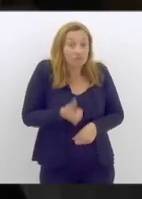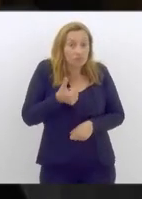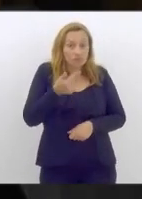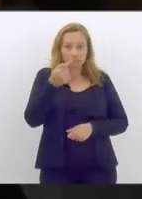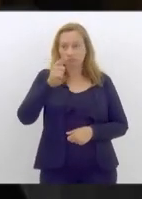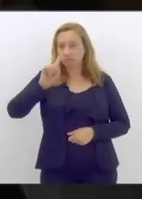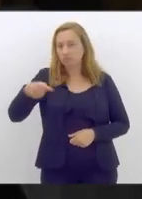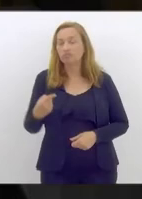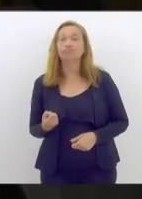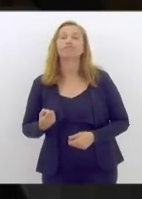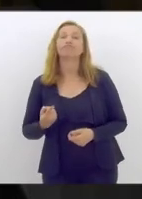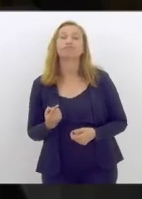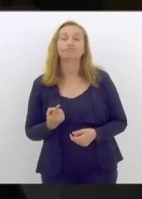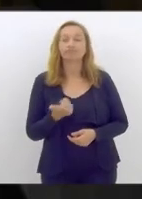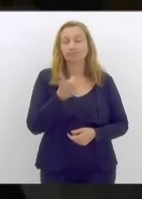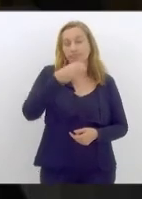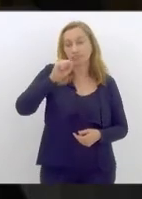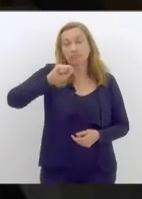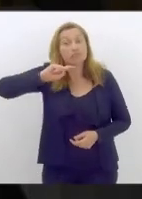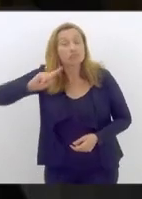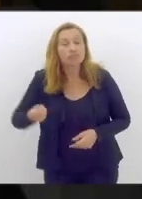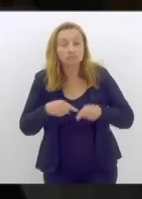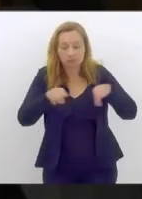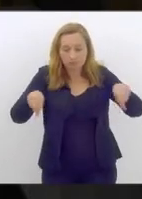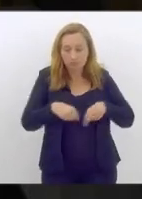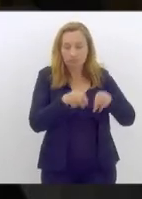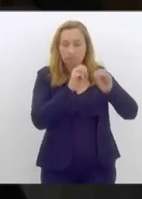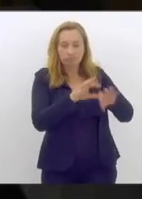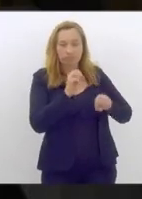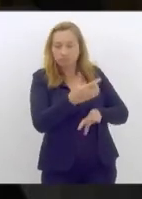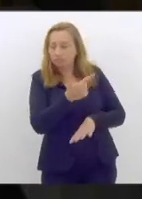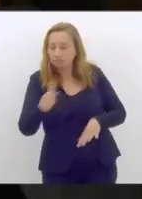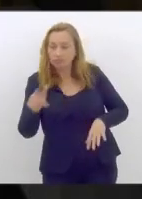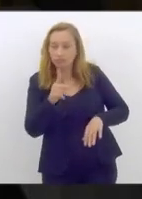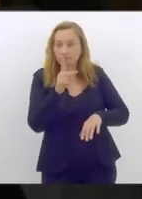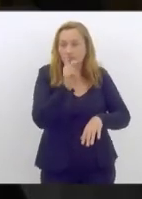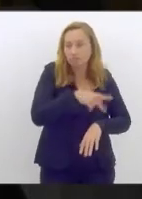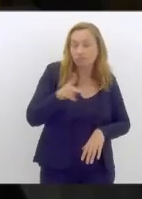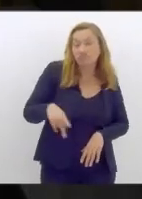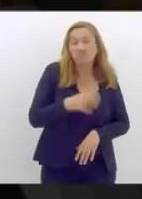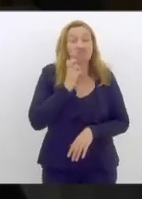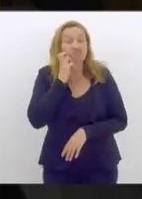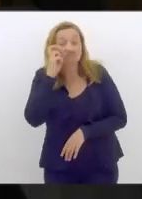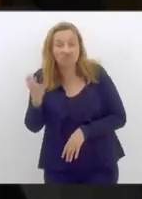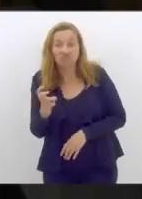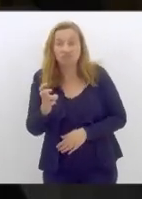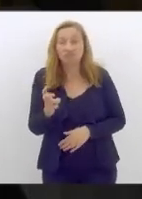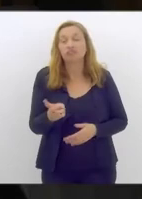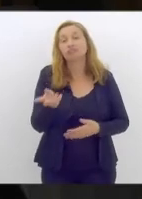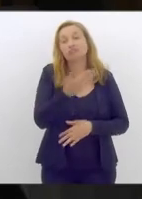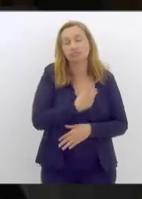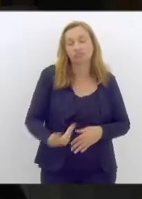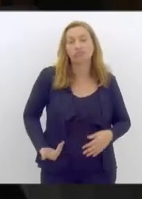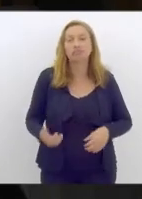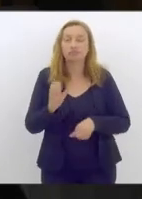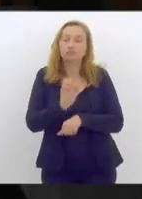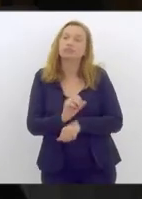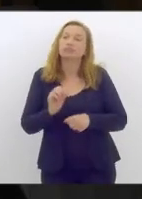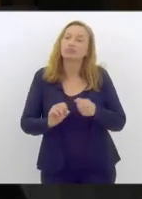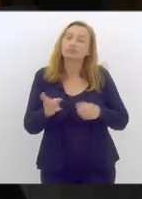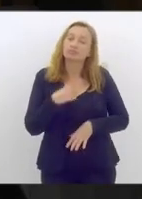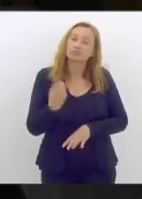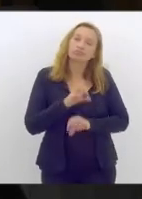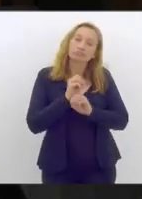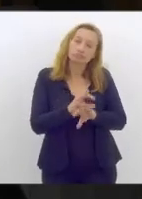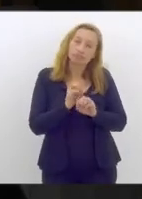7 mil são 18 mil turmas sem professor é uma vergonha o que o Governo do Estado está fazendo com a nossa